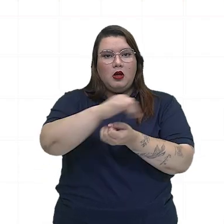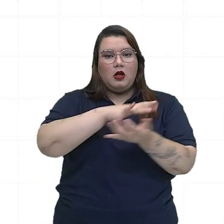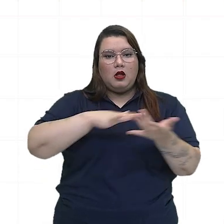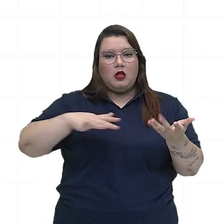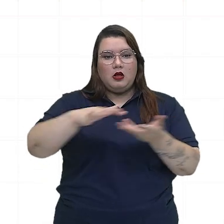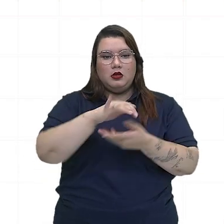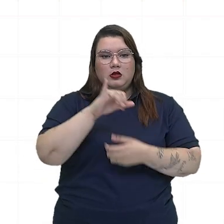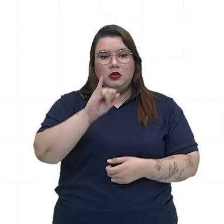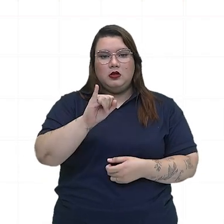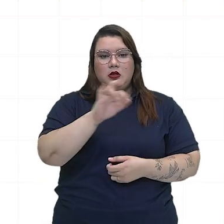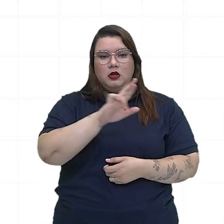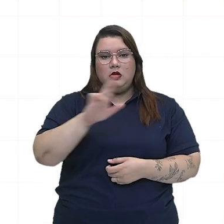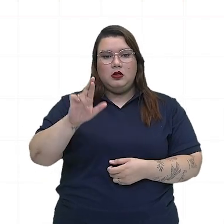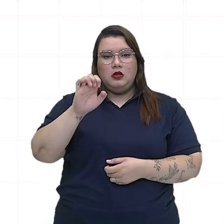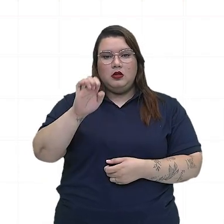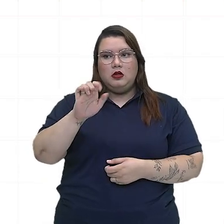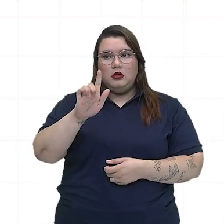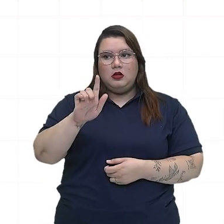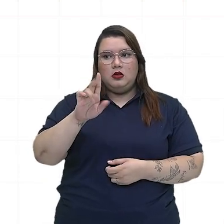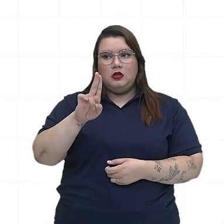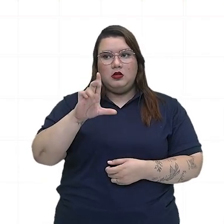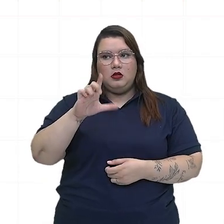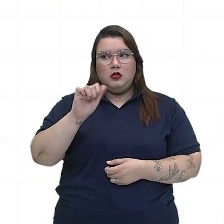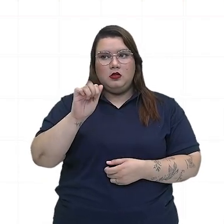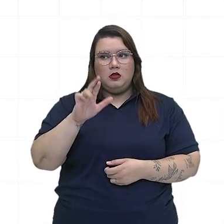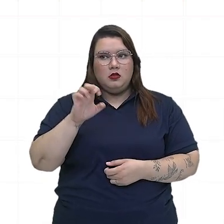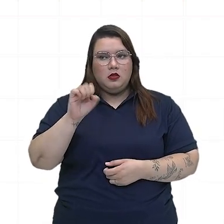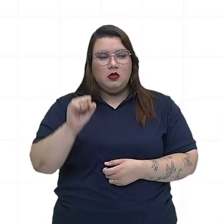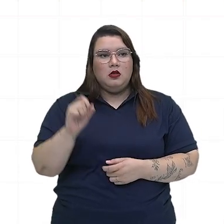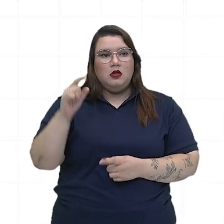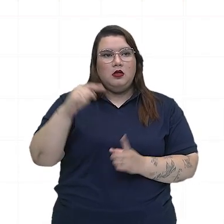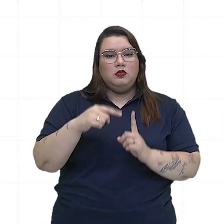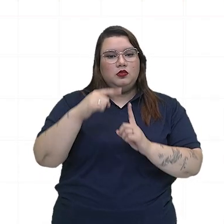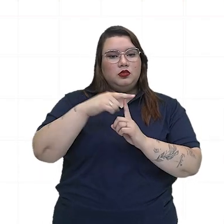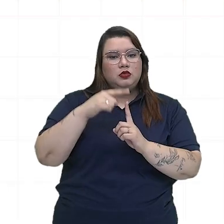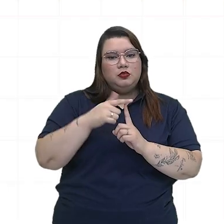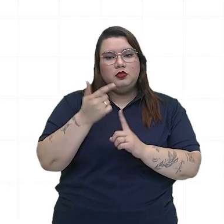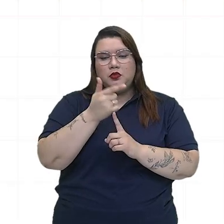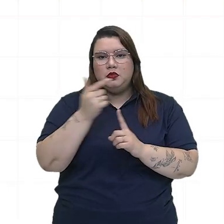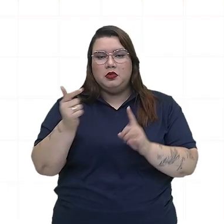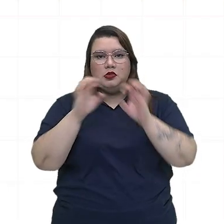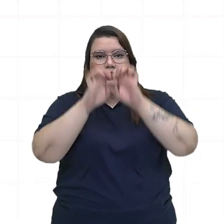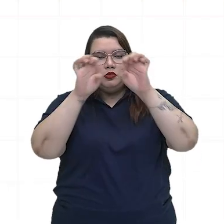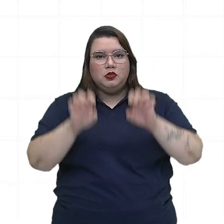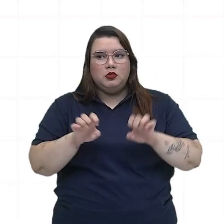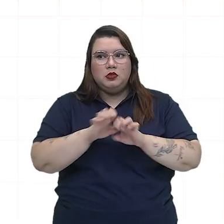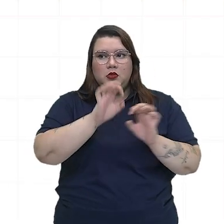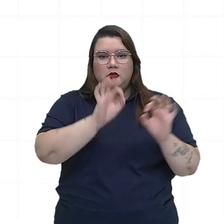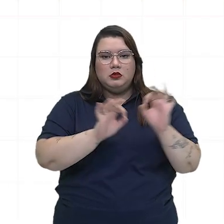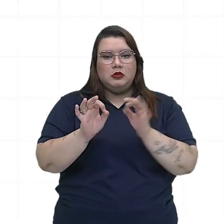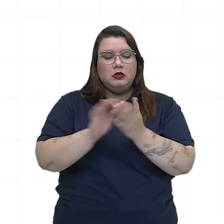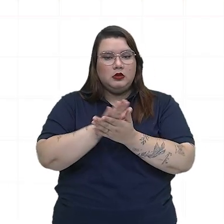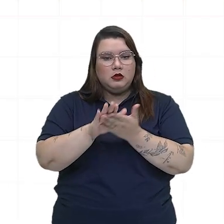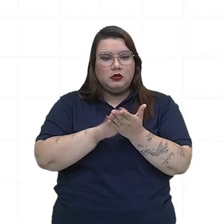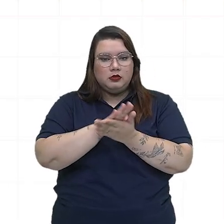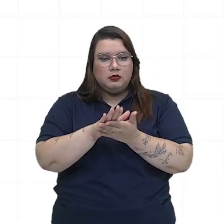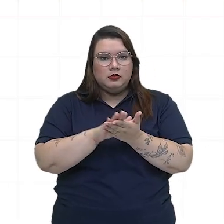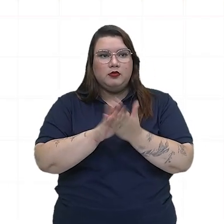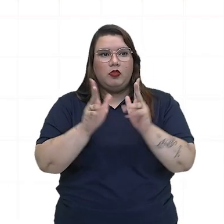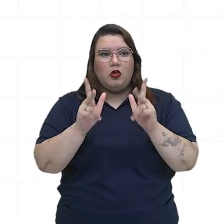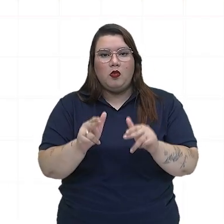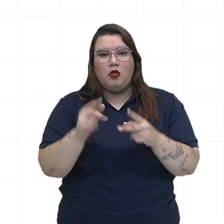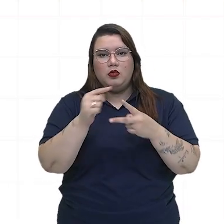irregulares são as galáxias que elas não têm uma forma definida e organizada como as